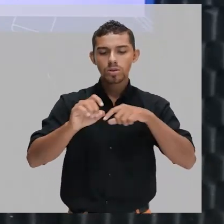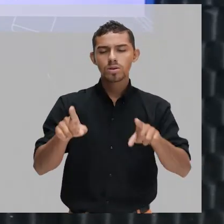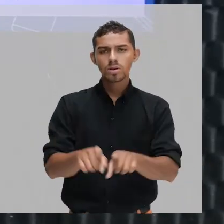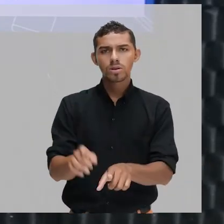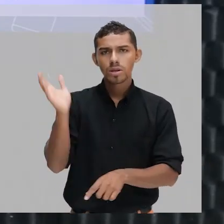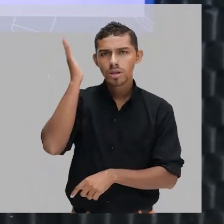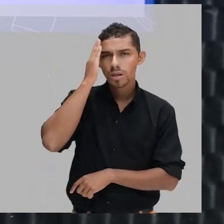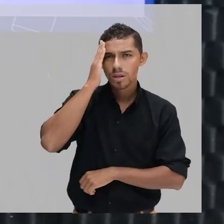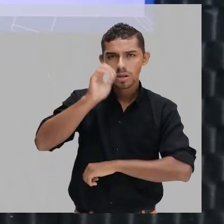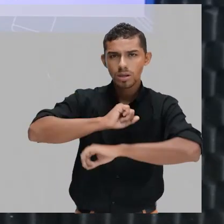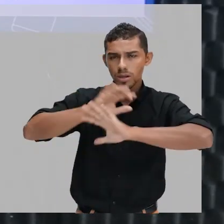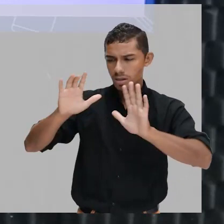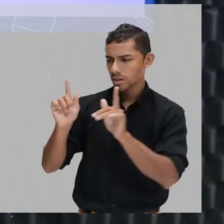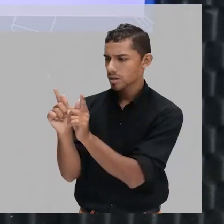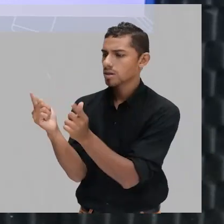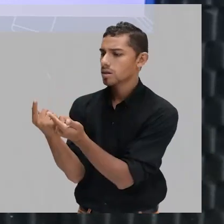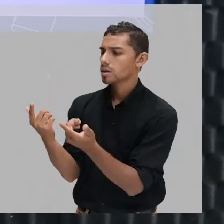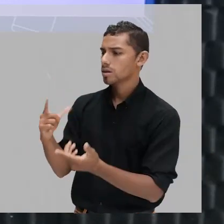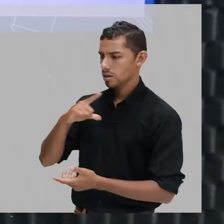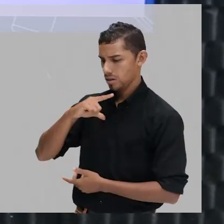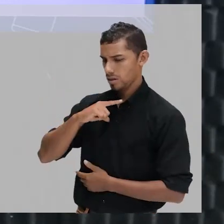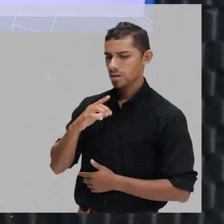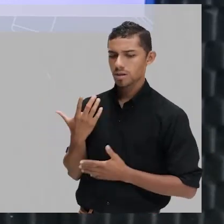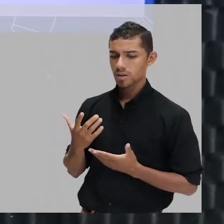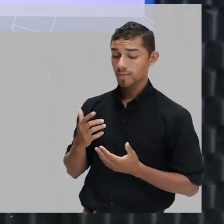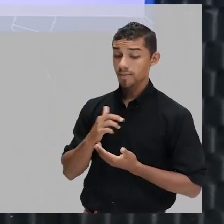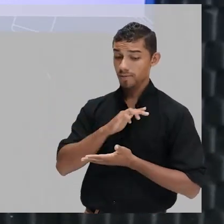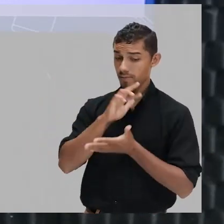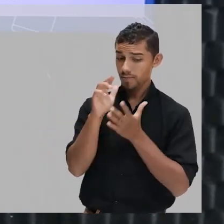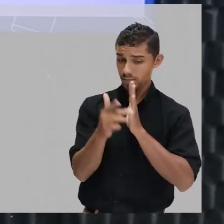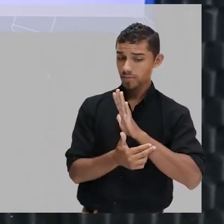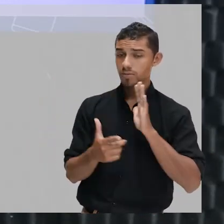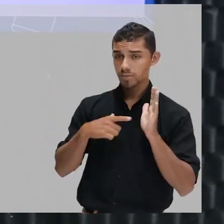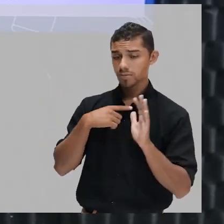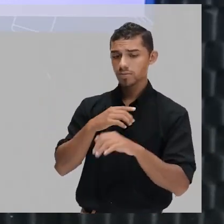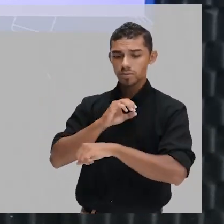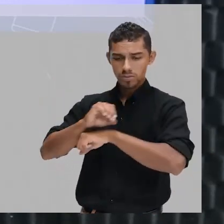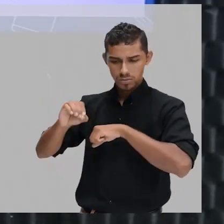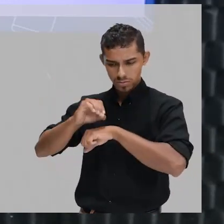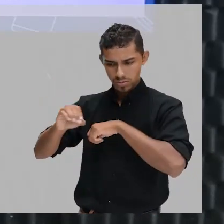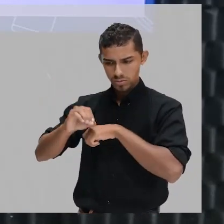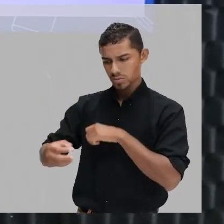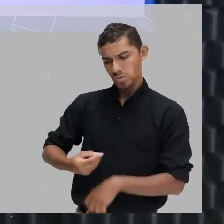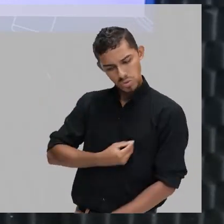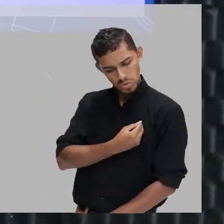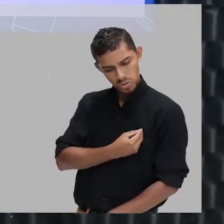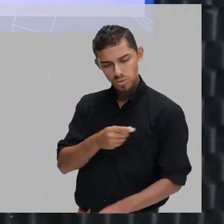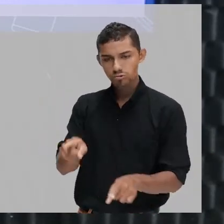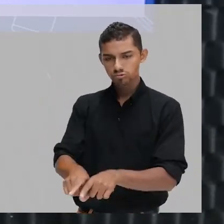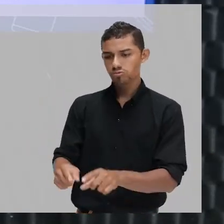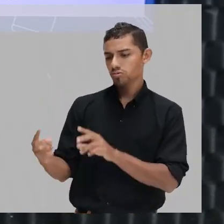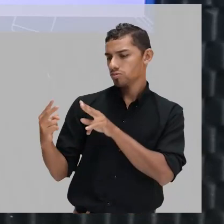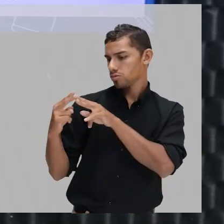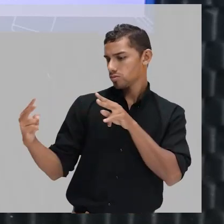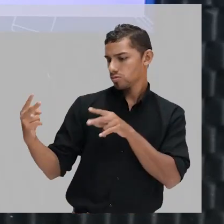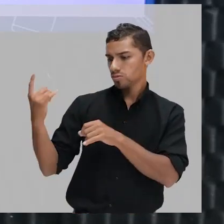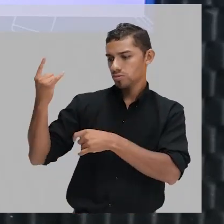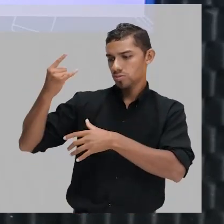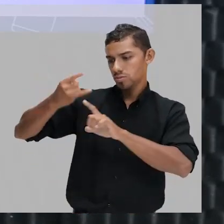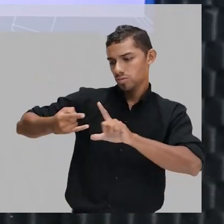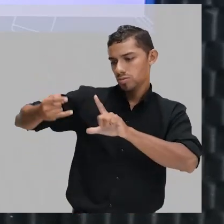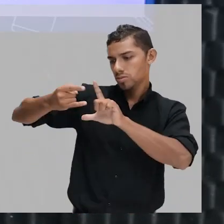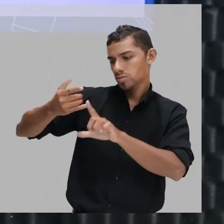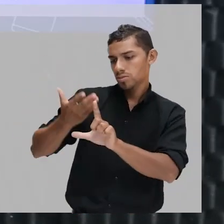gente tivesse acesso a um grupo desse? Muitos grupos desses que eu estou citando, eles fazem oficinas presenciais e oficinas online, né? Se você